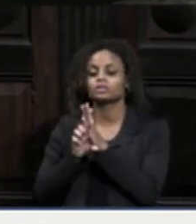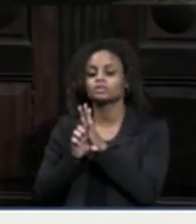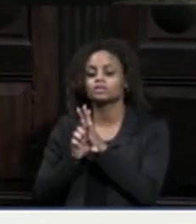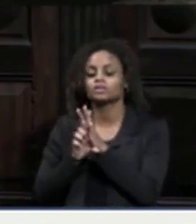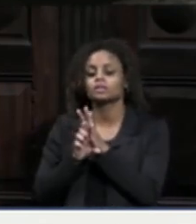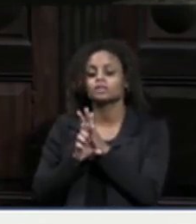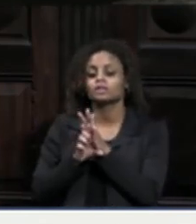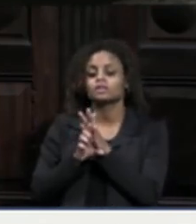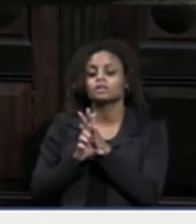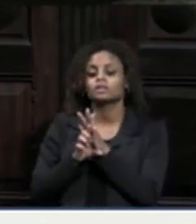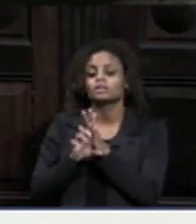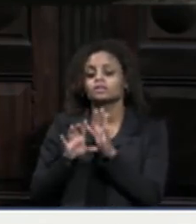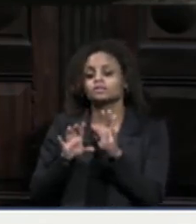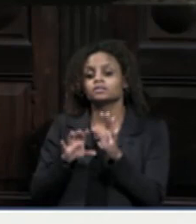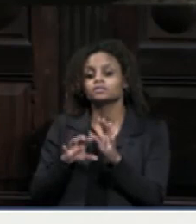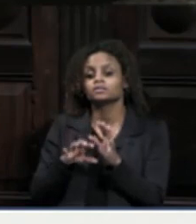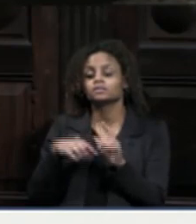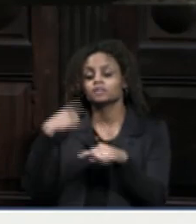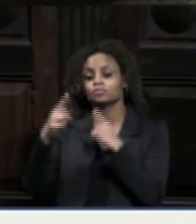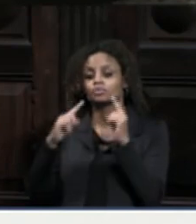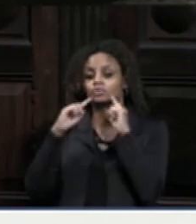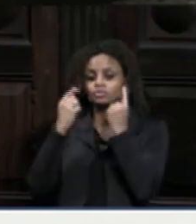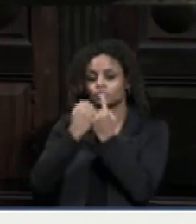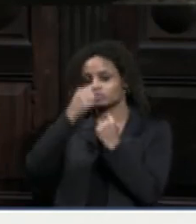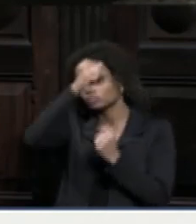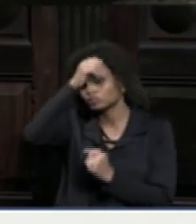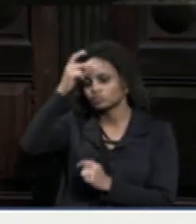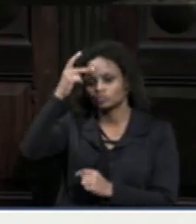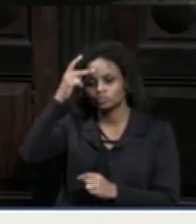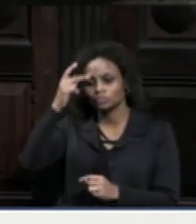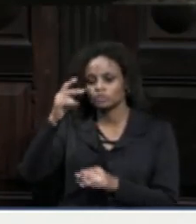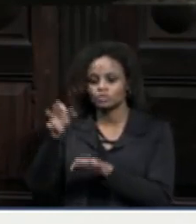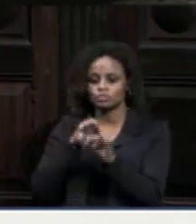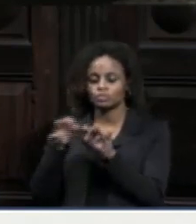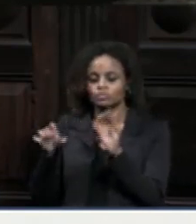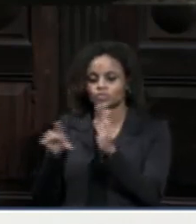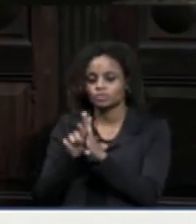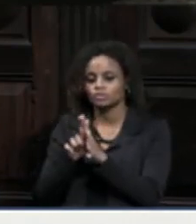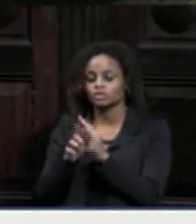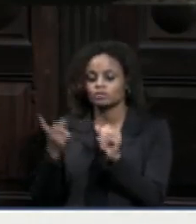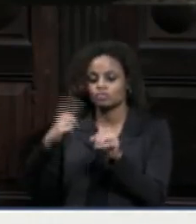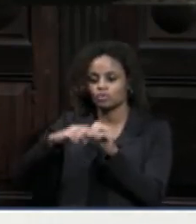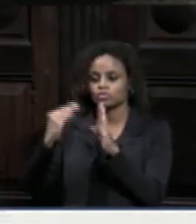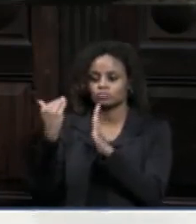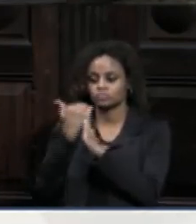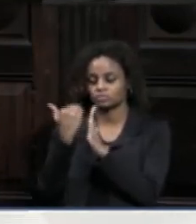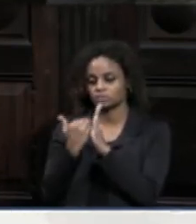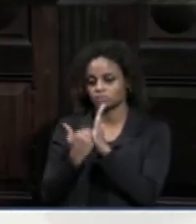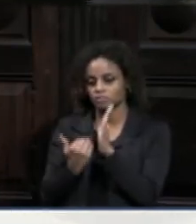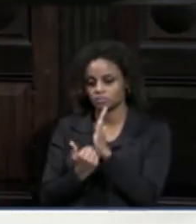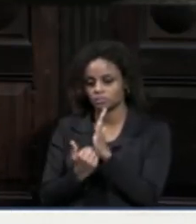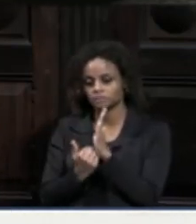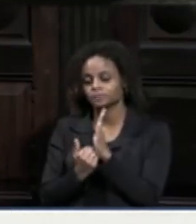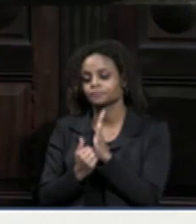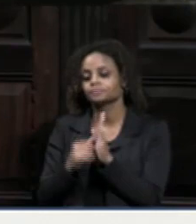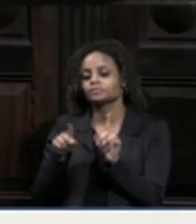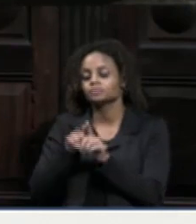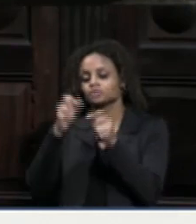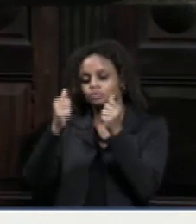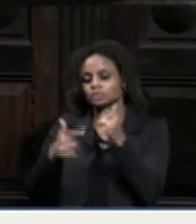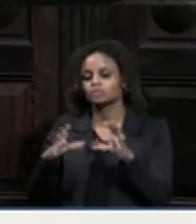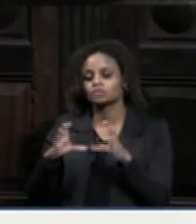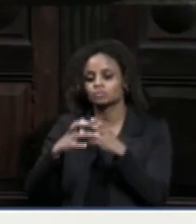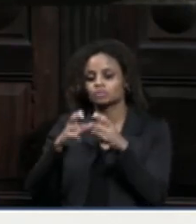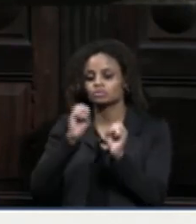que, assim que realizar a audiência pública, ele vem à pauta já com parecer da Comissão de Educação sobre as